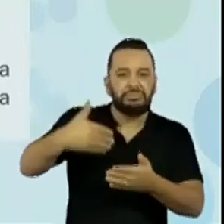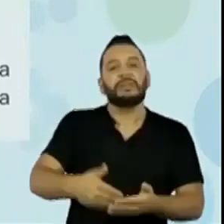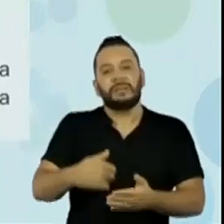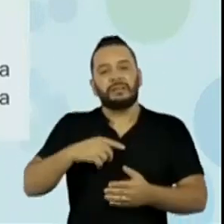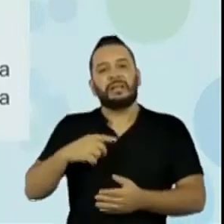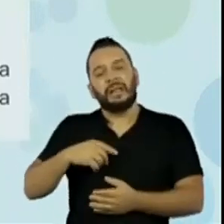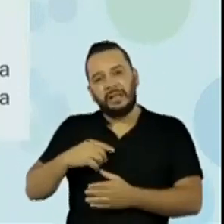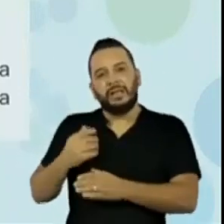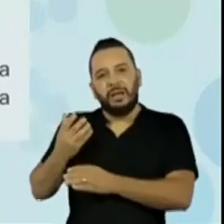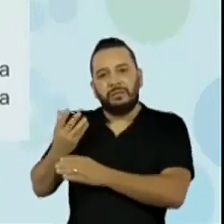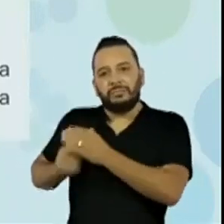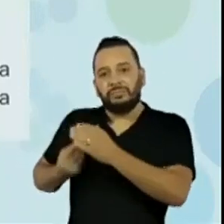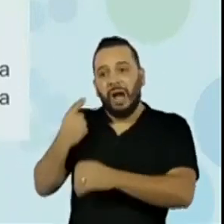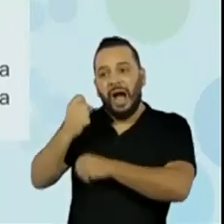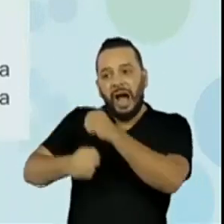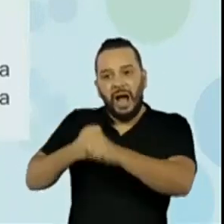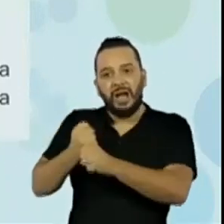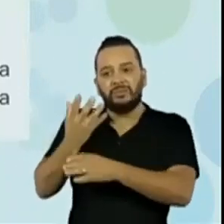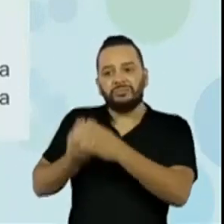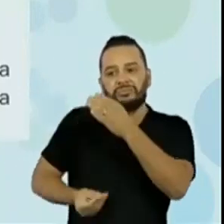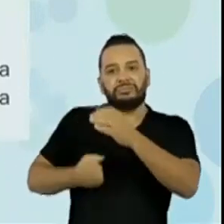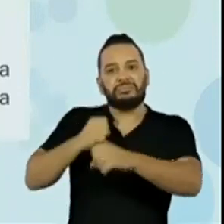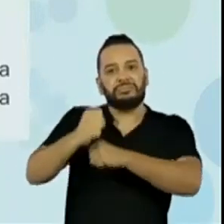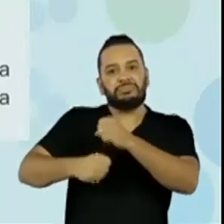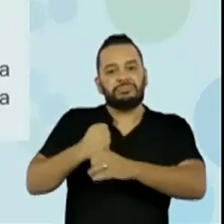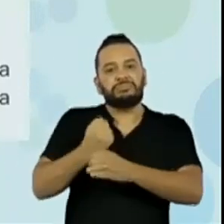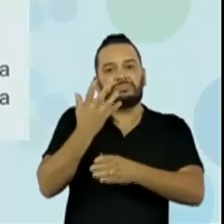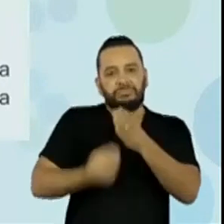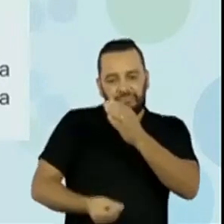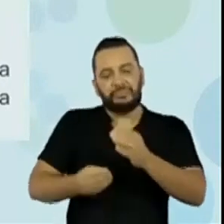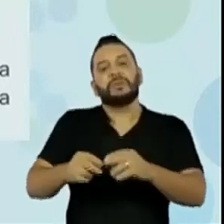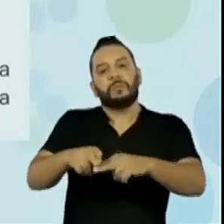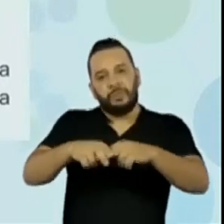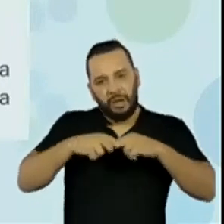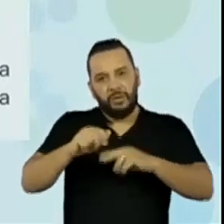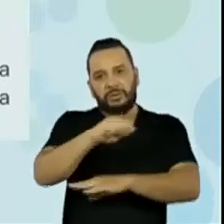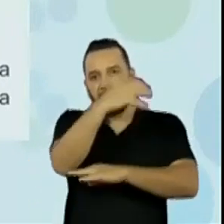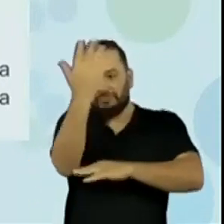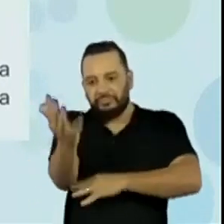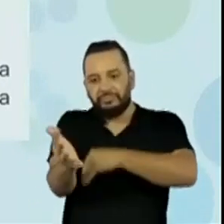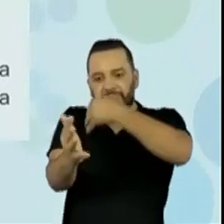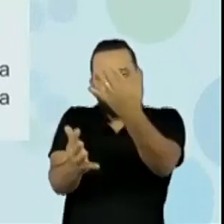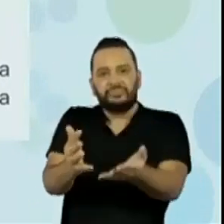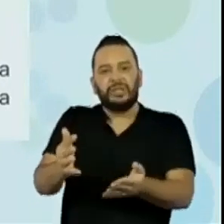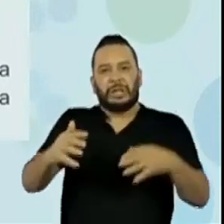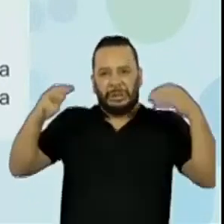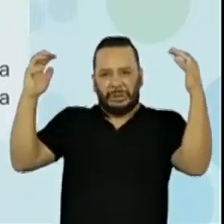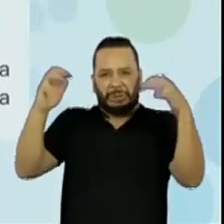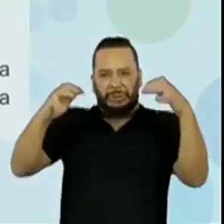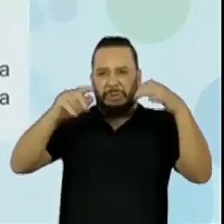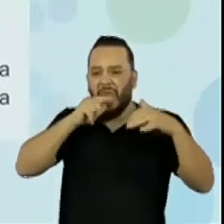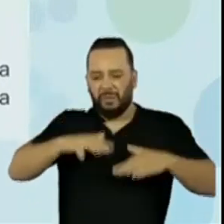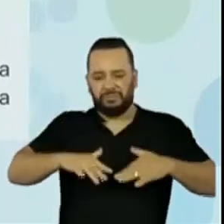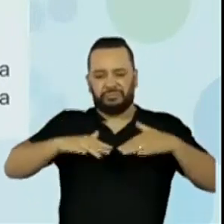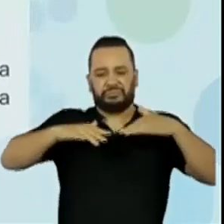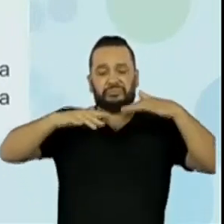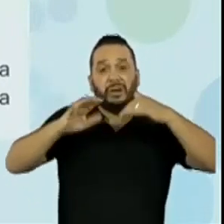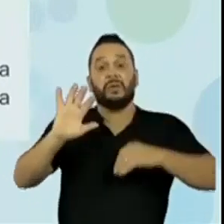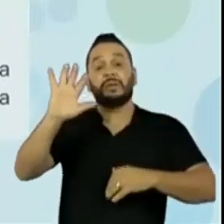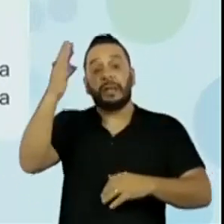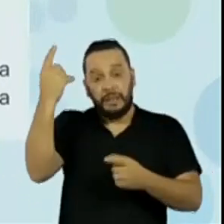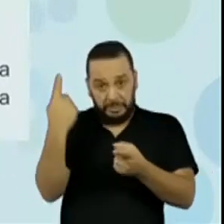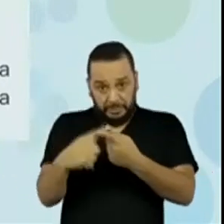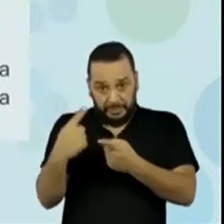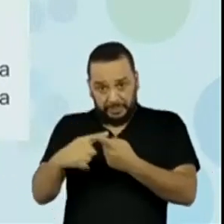ou subespécie por ano. A derrubada da mata também provoca enchentes. Como? A folhagem da floresta